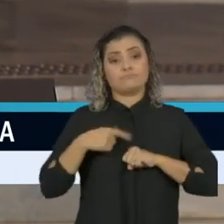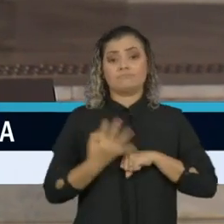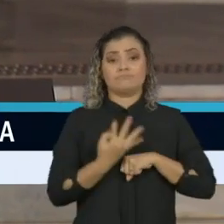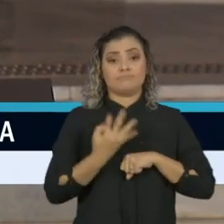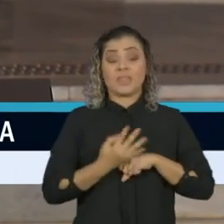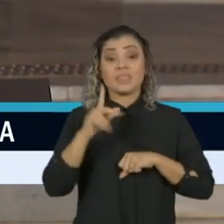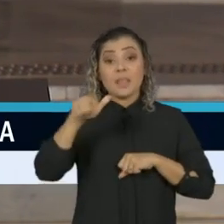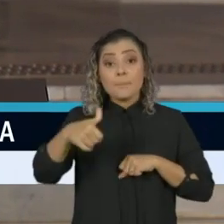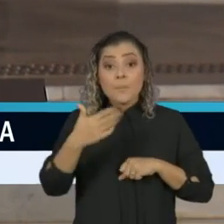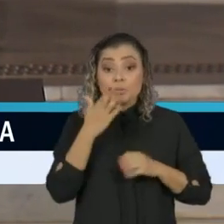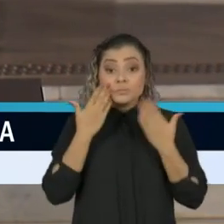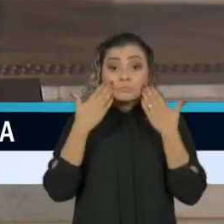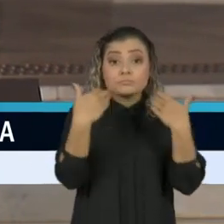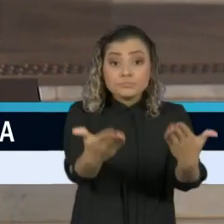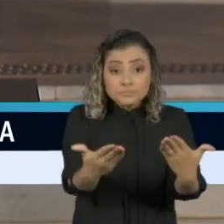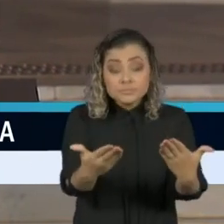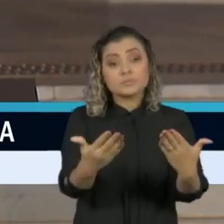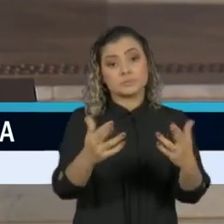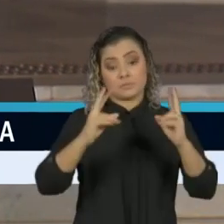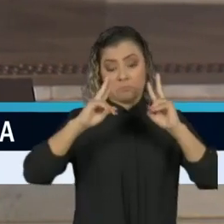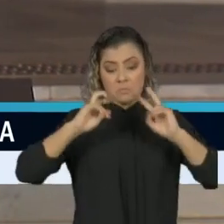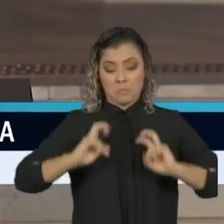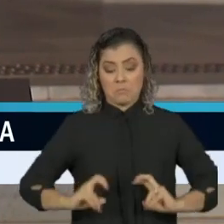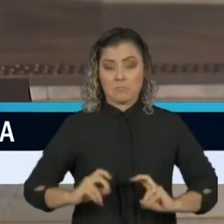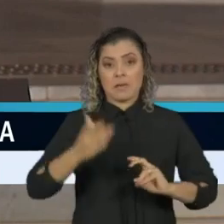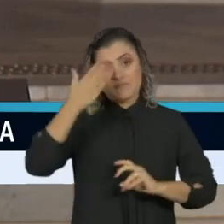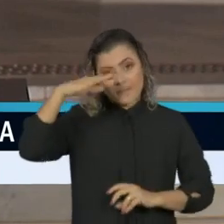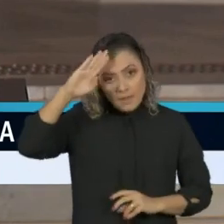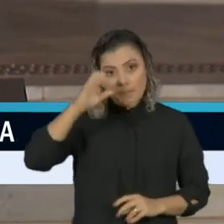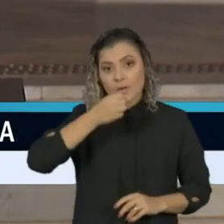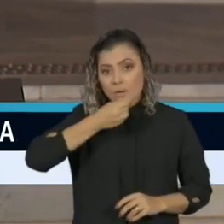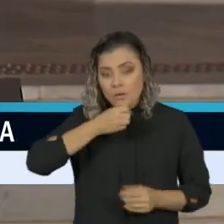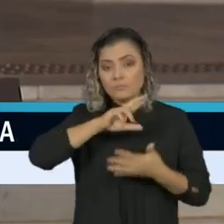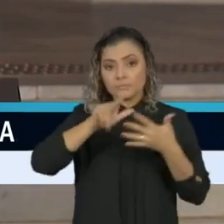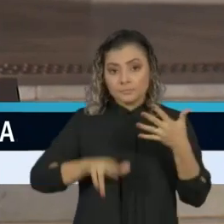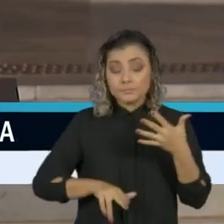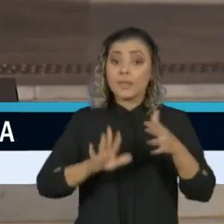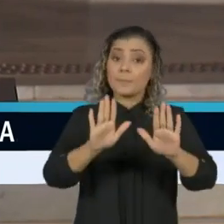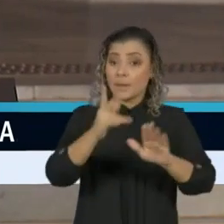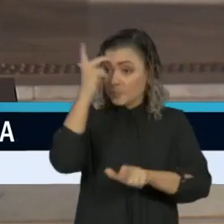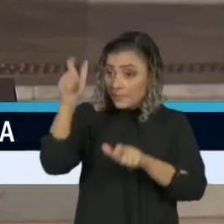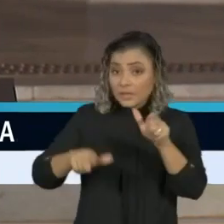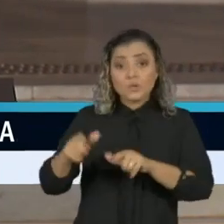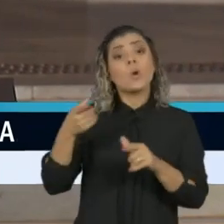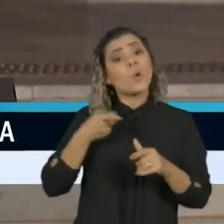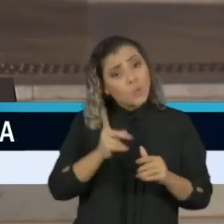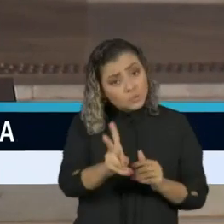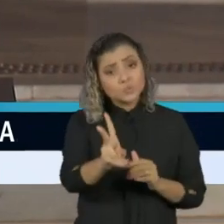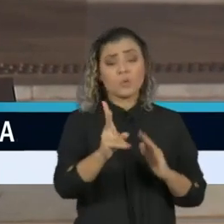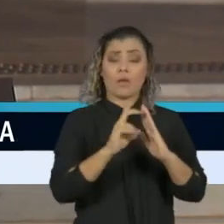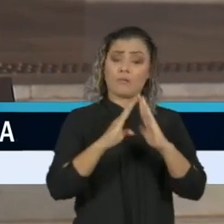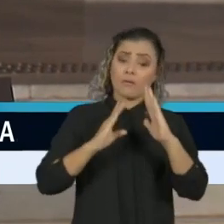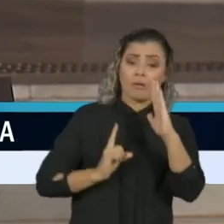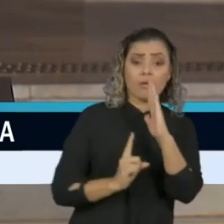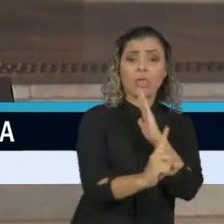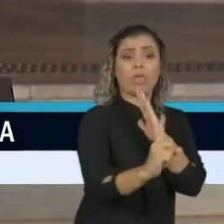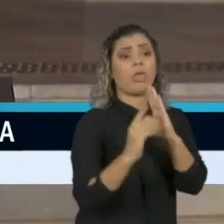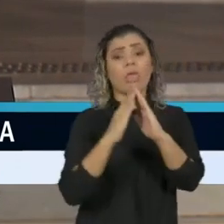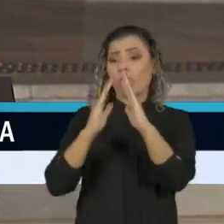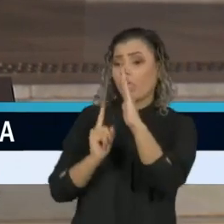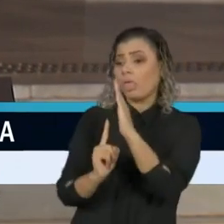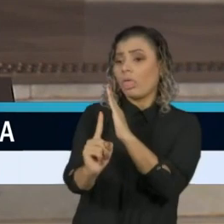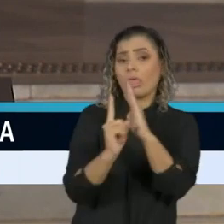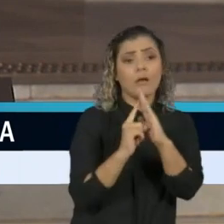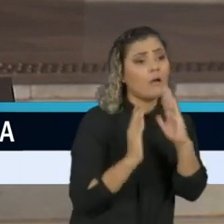nós vamos ver o resultado. Se a gente não conseguir, se as pessoas continuarem ainda indo para a rua, não